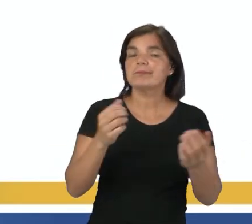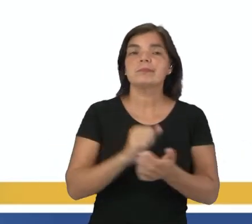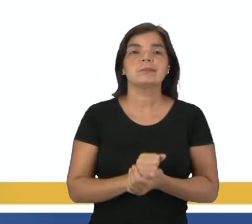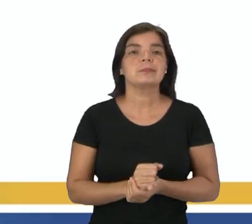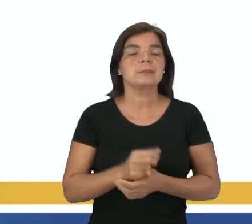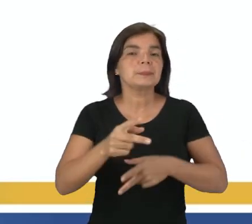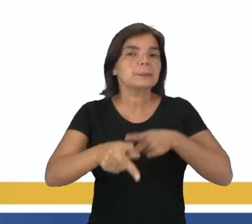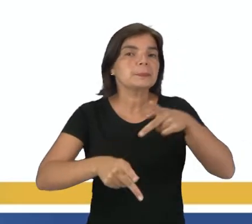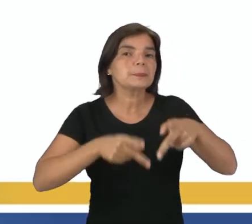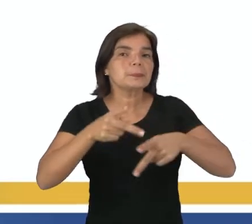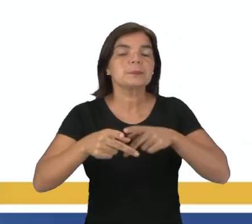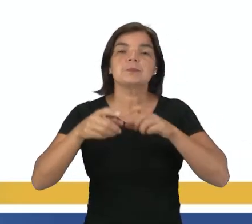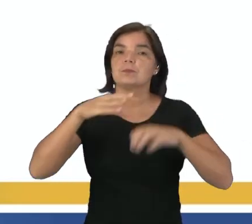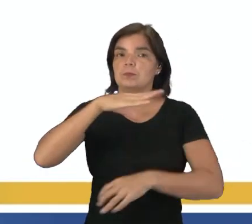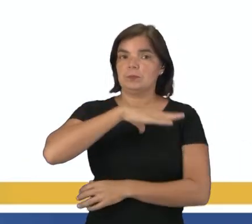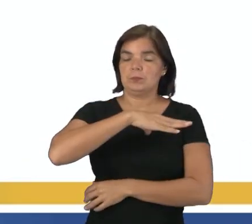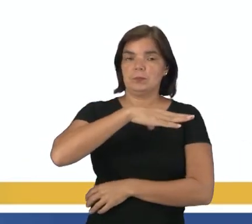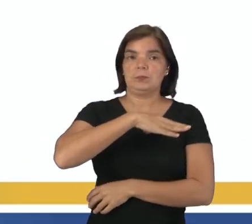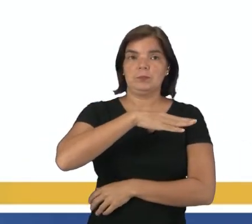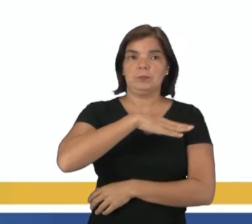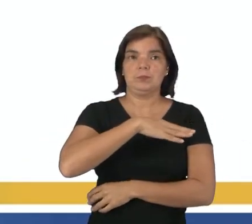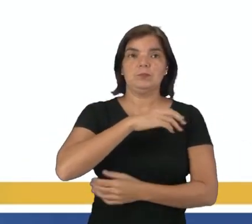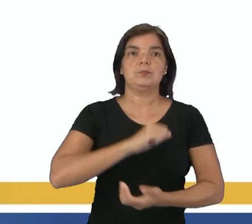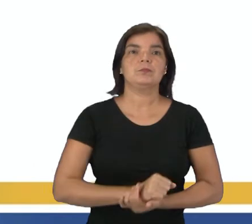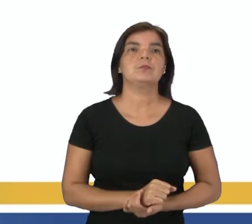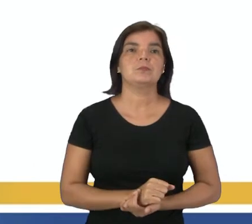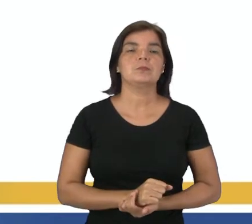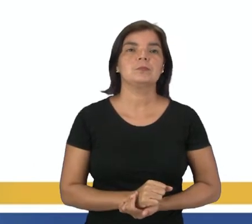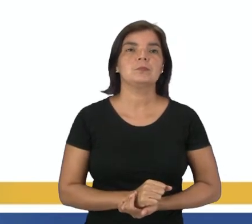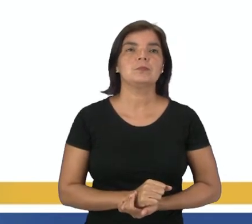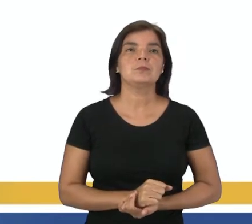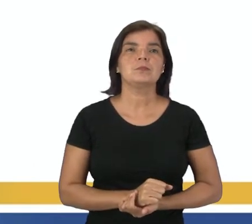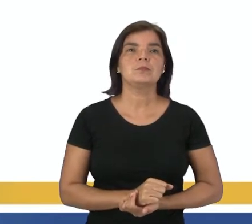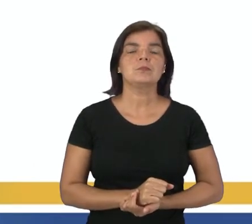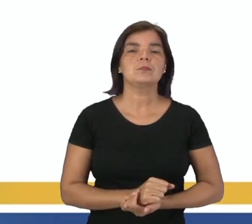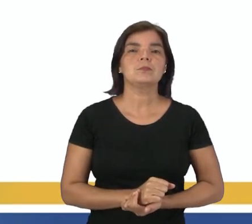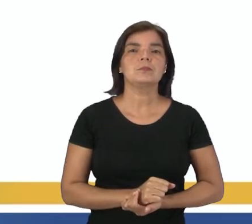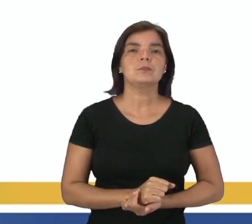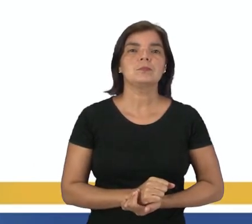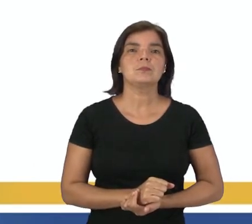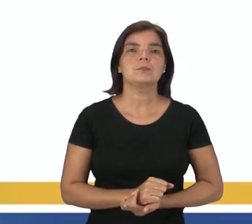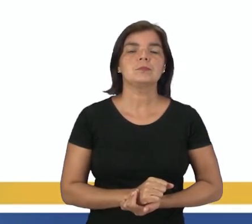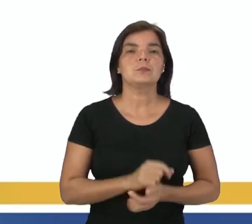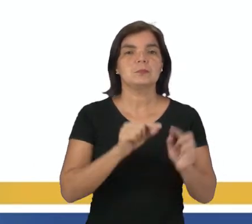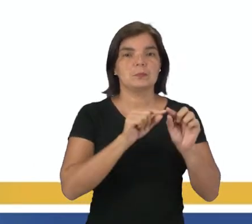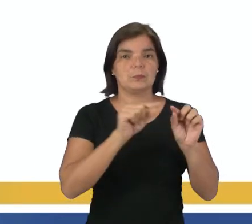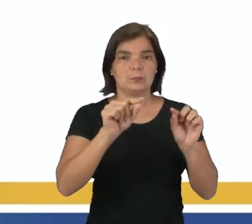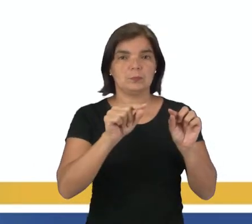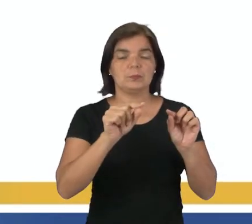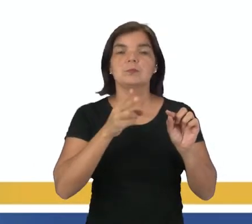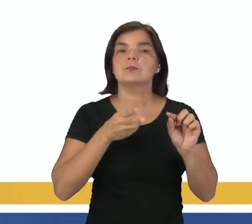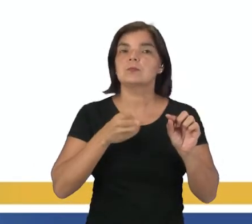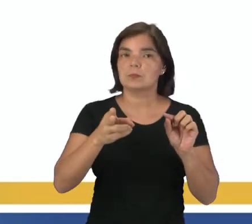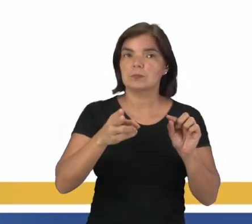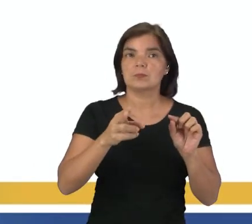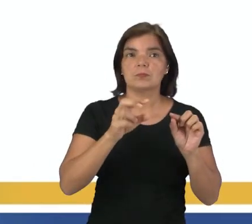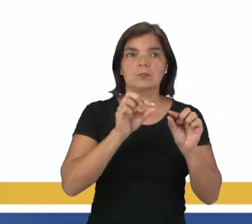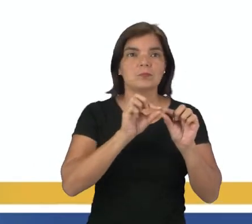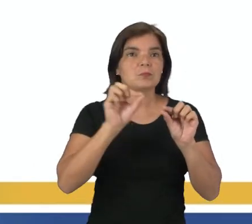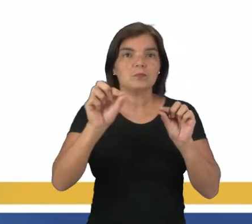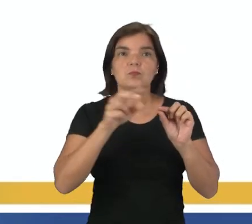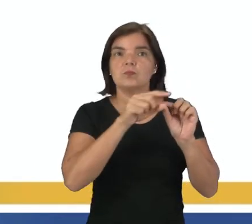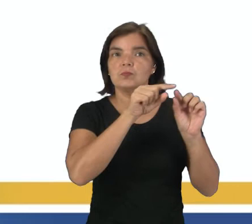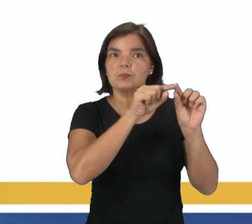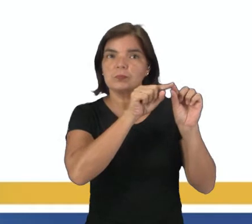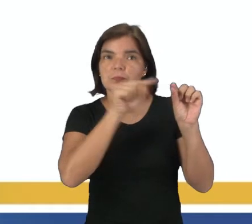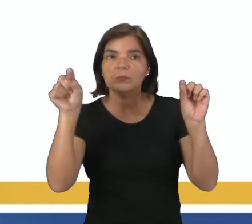enquanto que a população urbana, que é essa parte que é linha contínua, ela não está pontilhada,